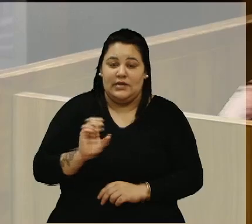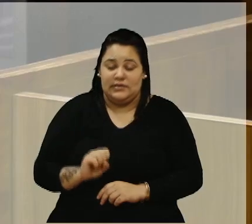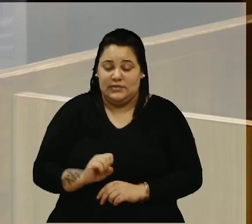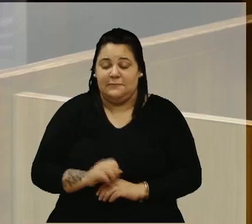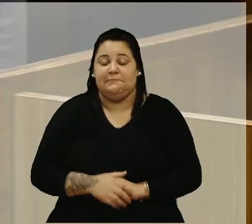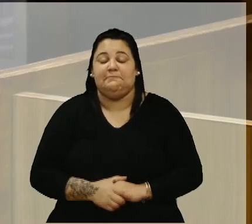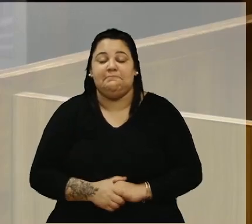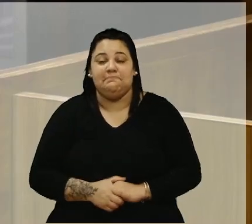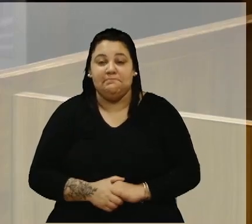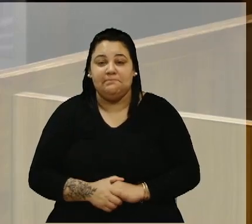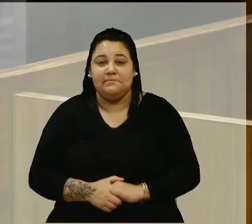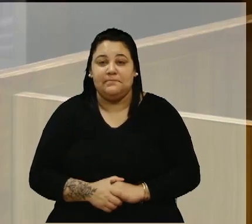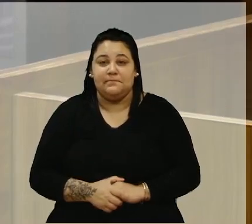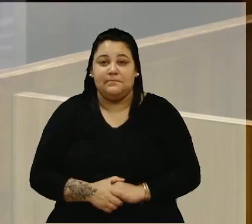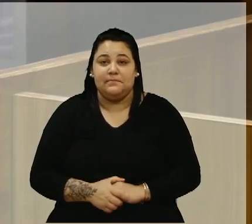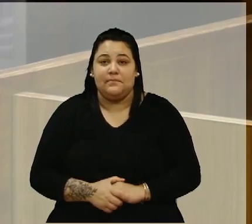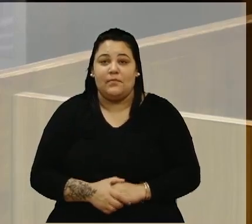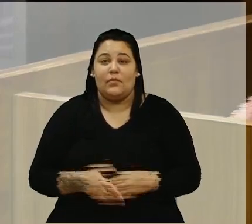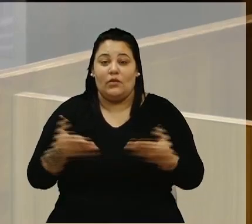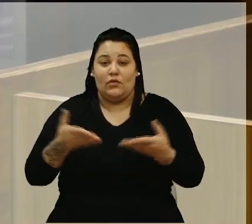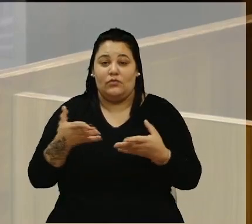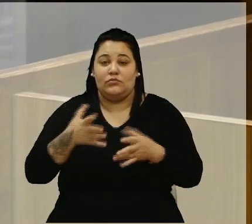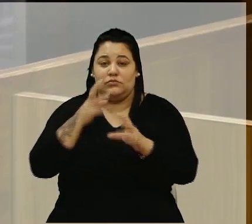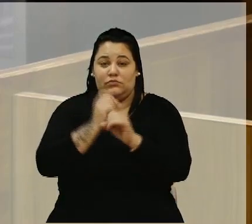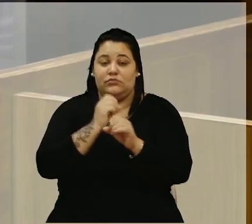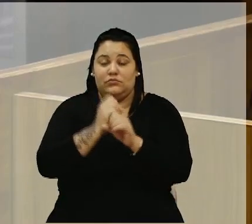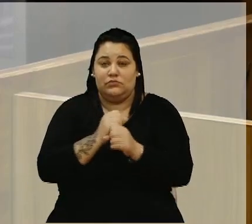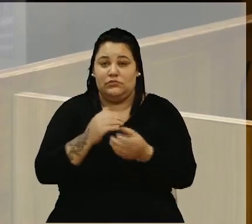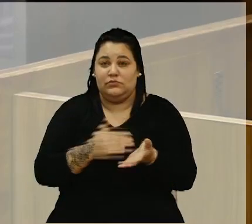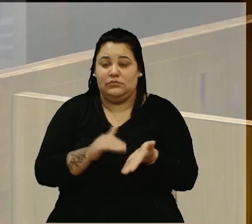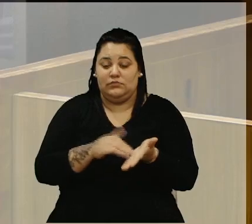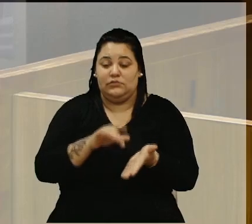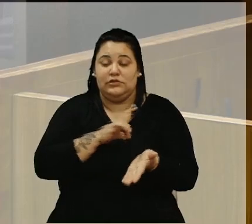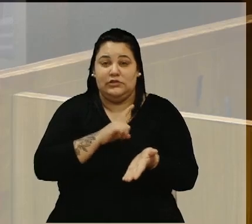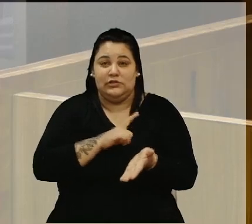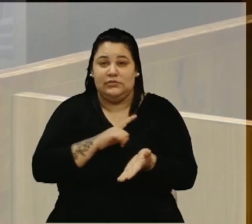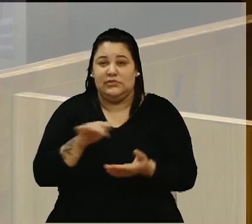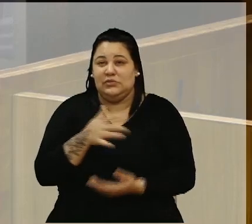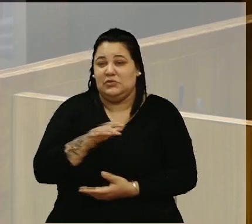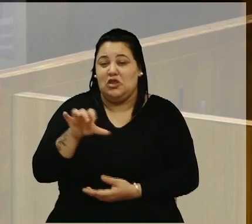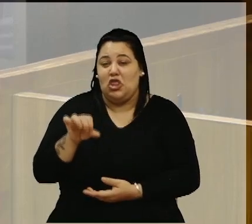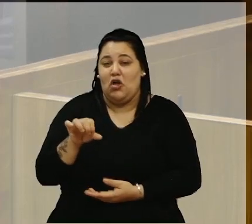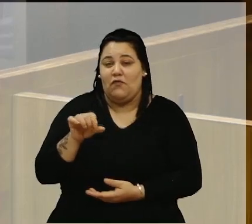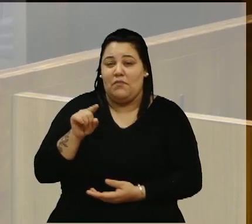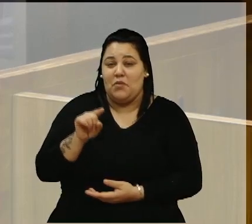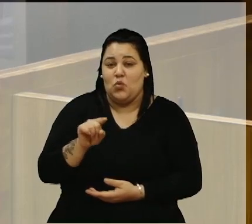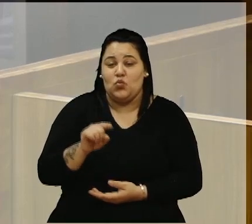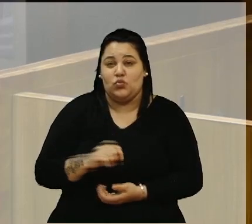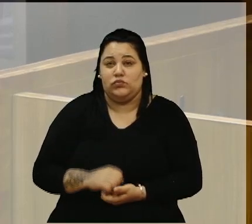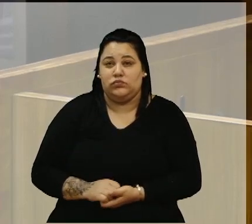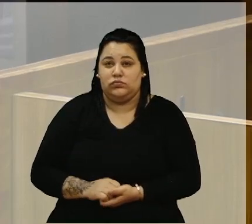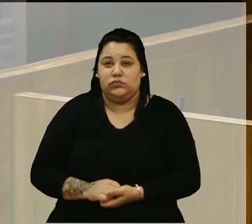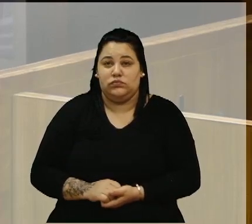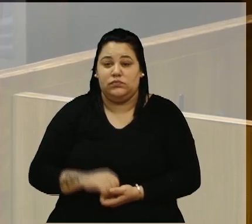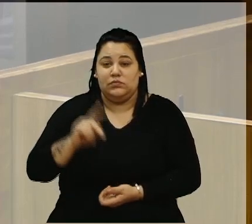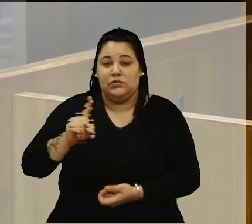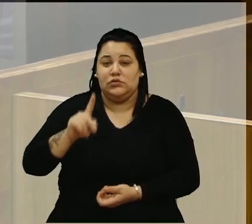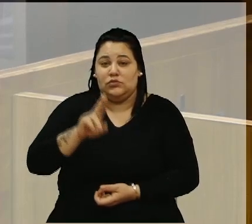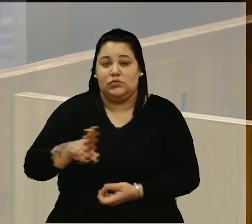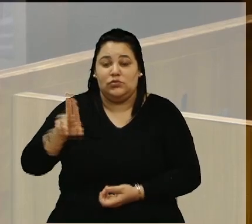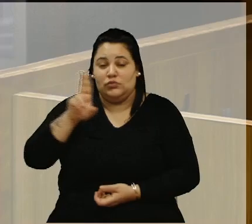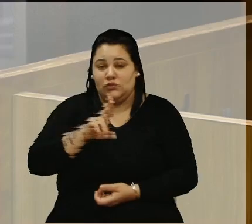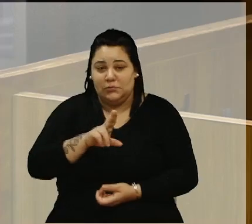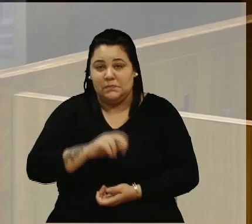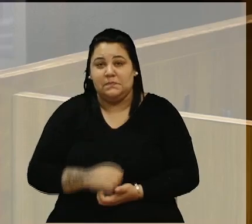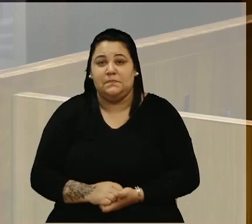Hoje, nos cálculos que a secretaria tem, em torno de 9.000 usuários utilizam o UBS do